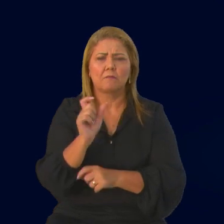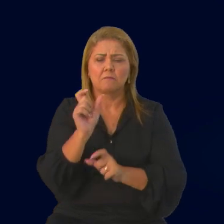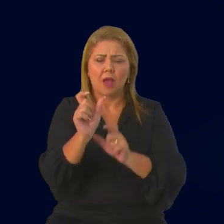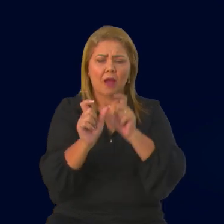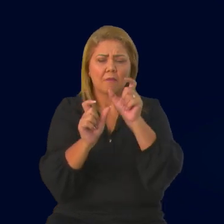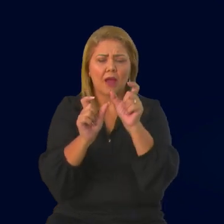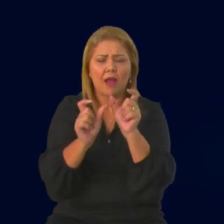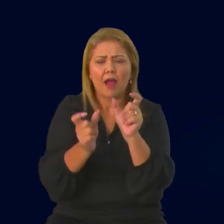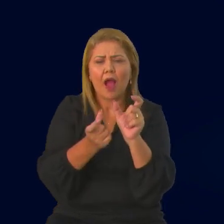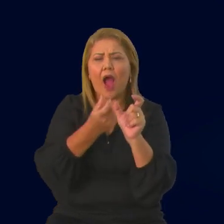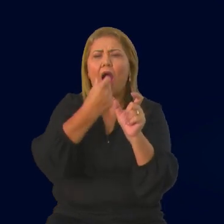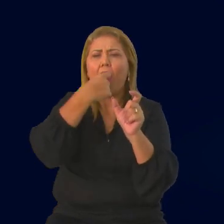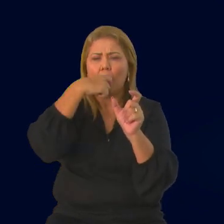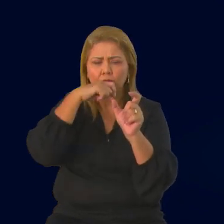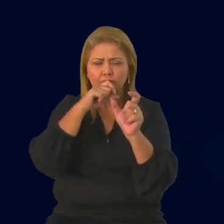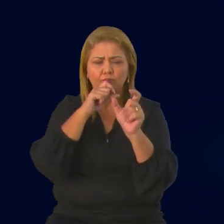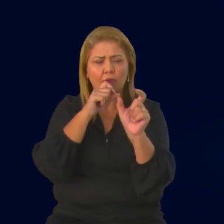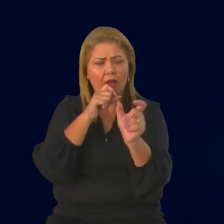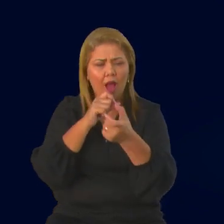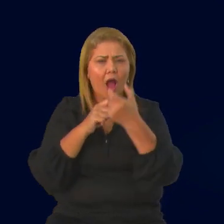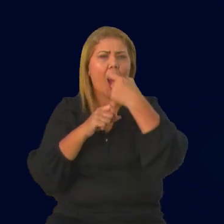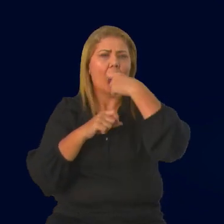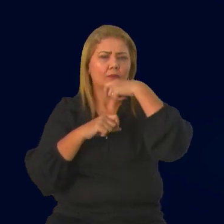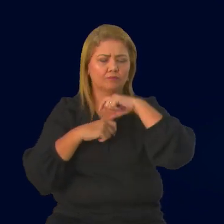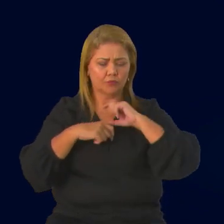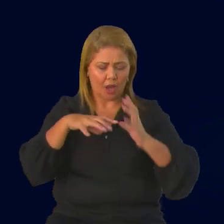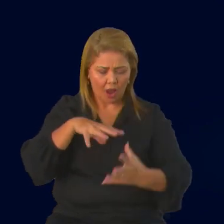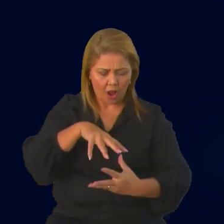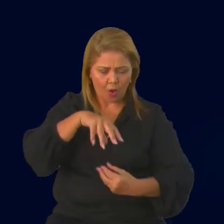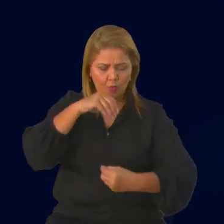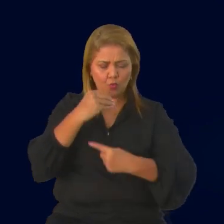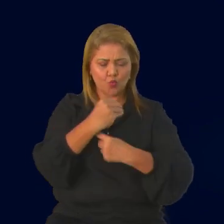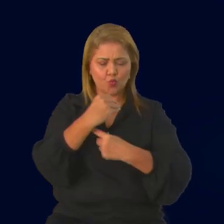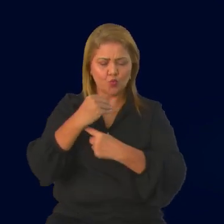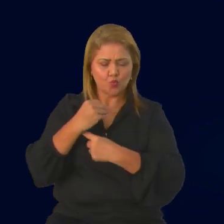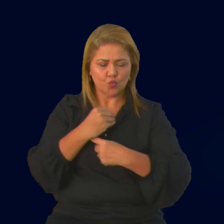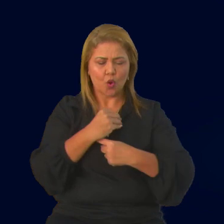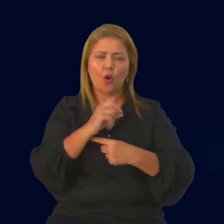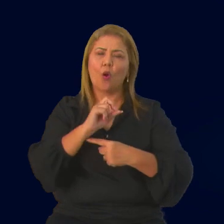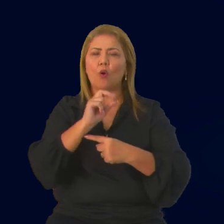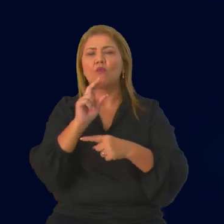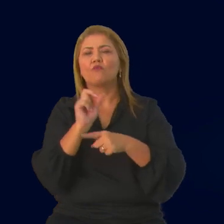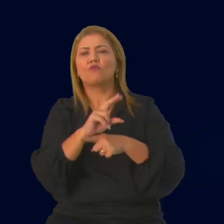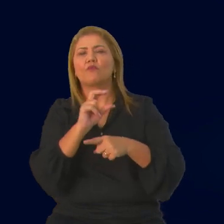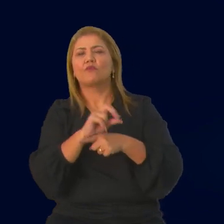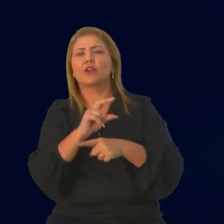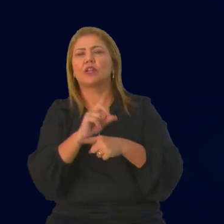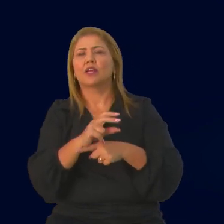próprias palavras, a sua alma seria nutrida ou envenenada?